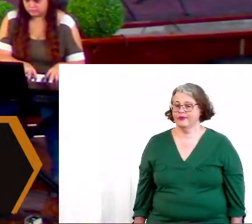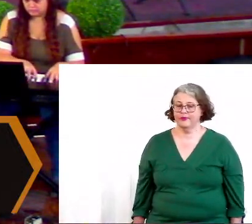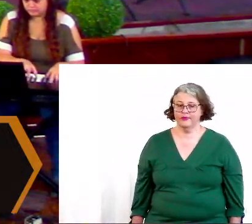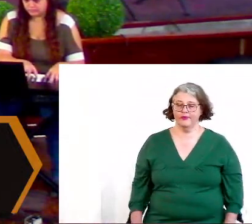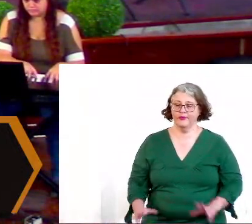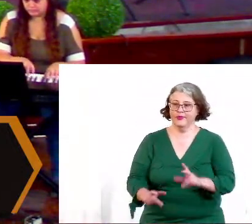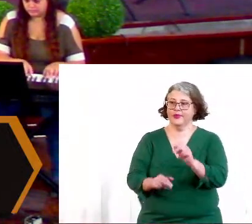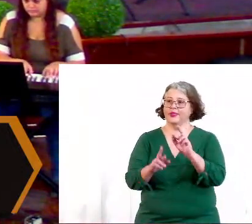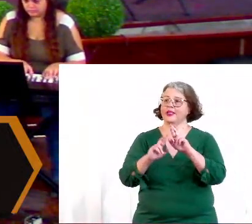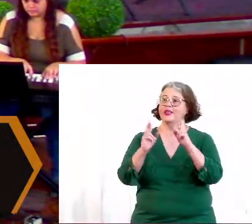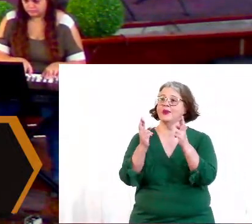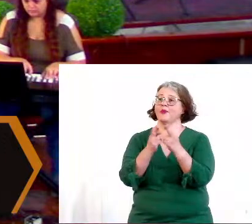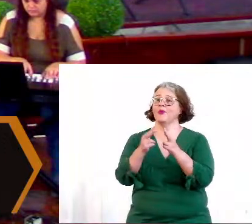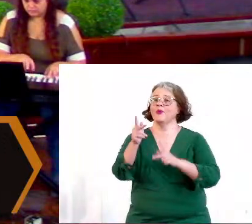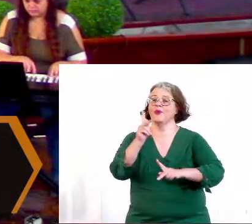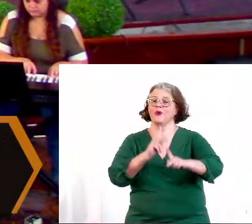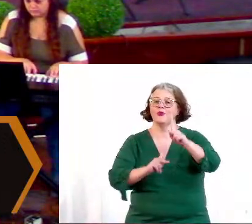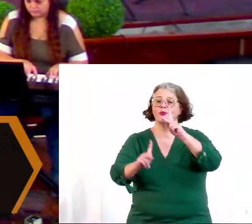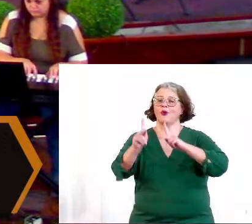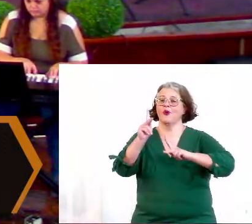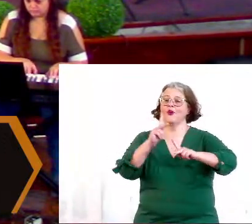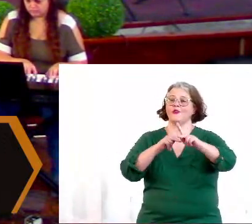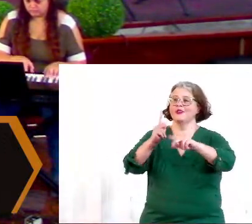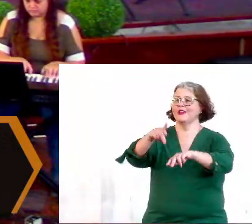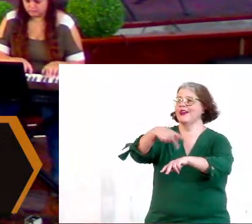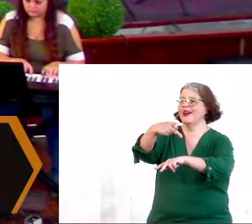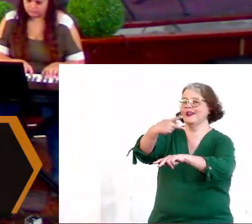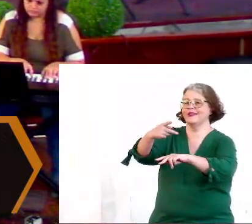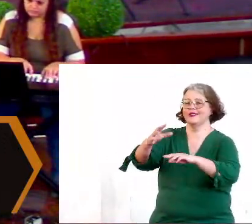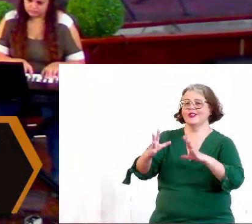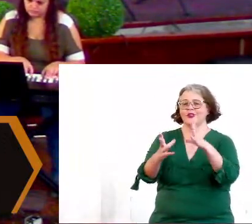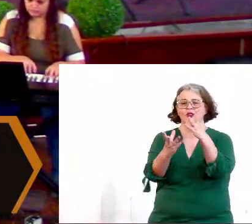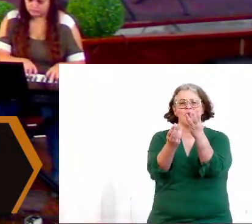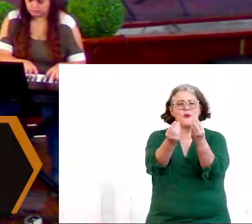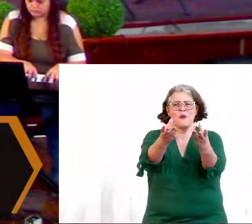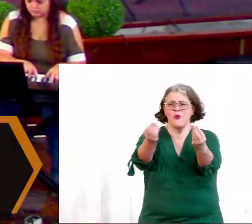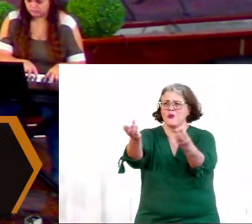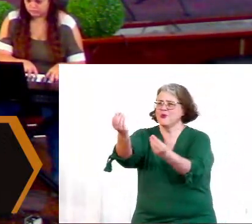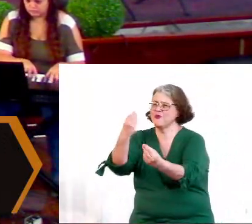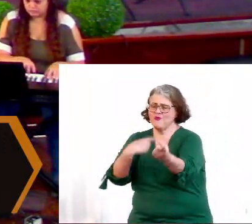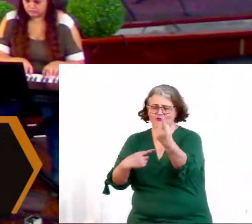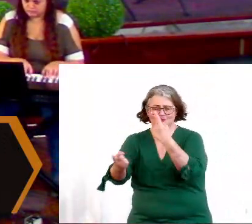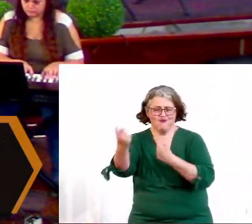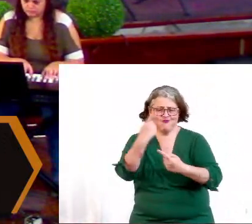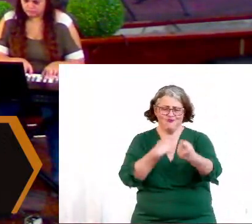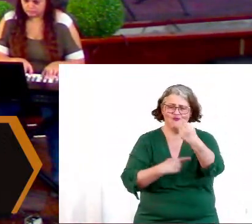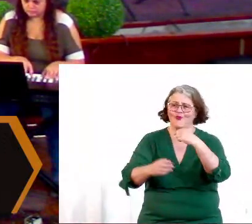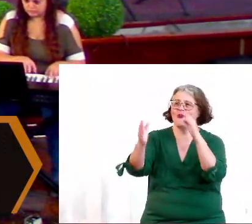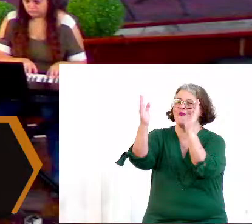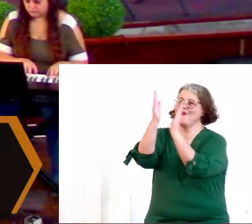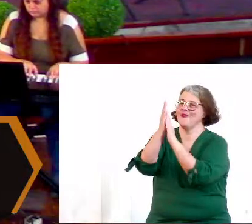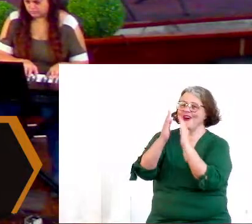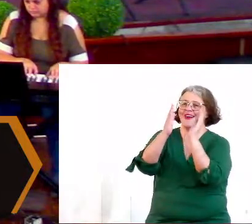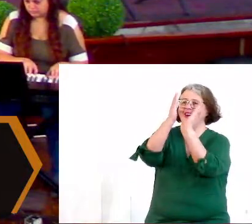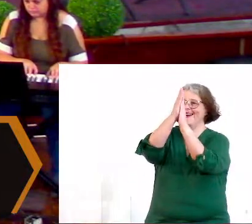De todas as tribos, povos e raças, muitos virão te